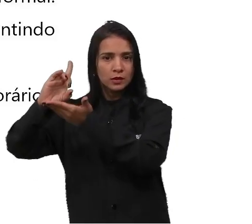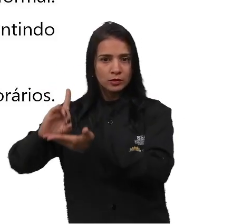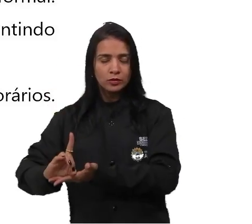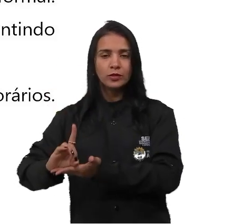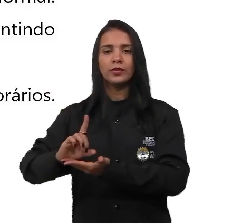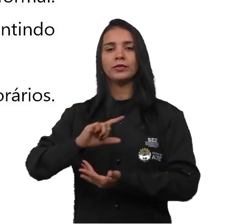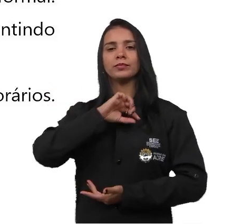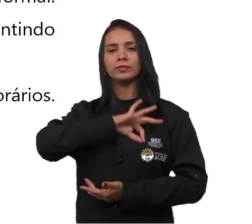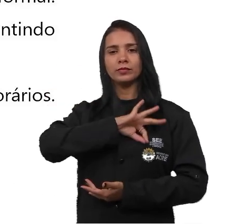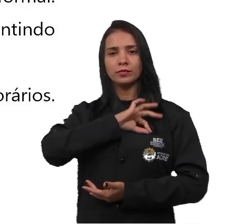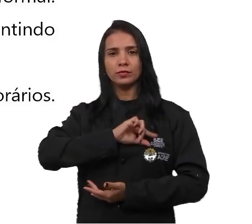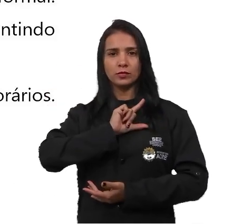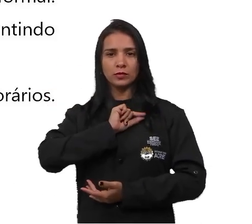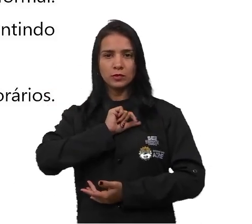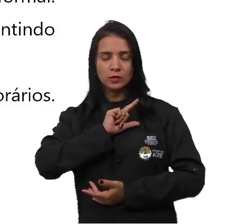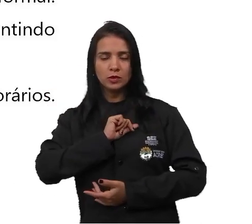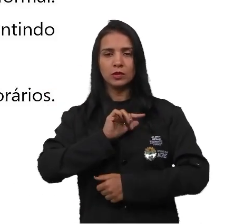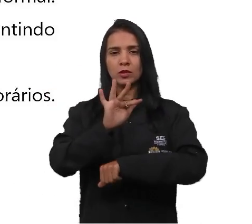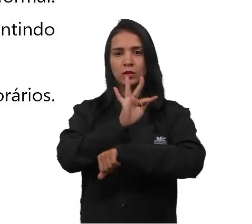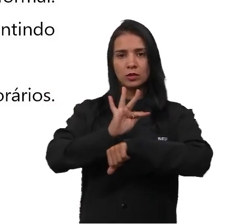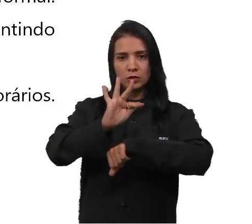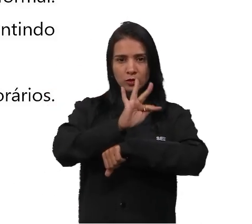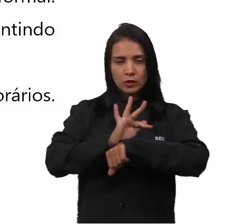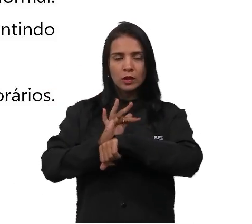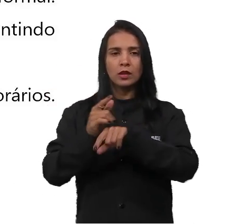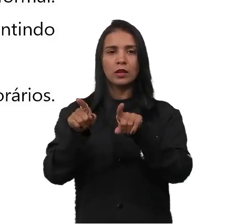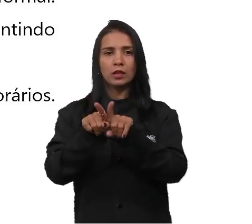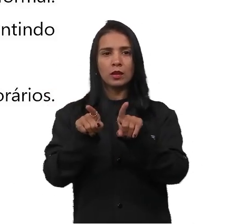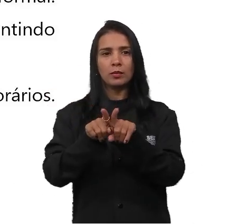mínimo, férias e FGTS.